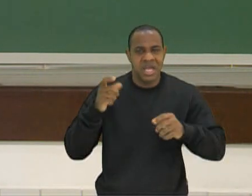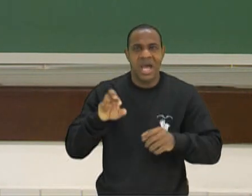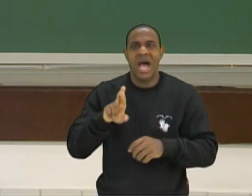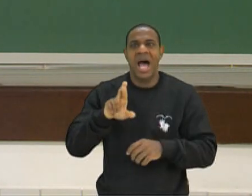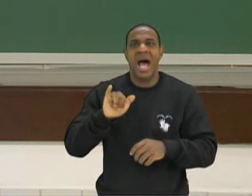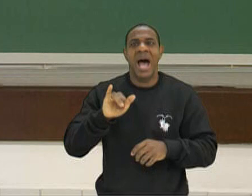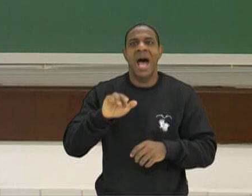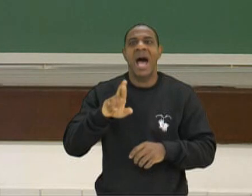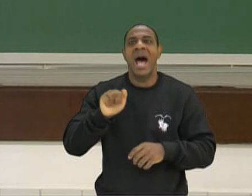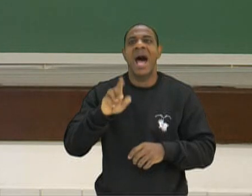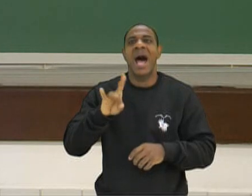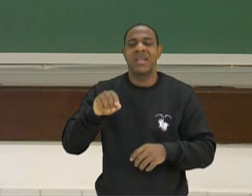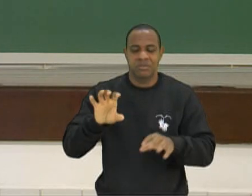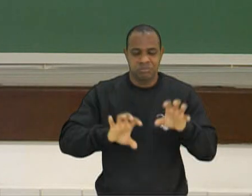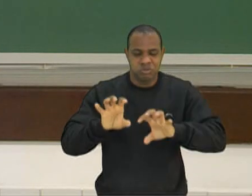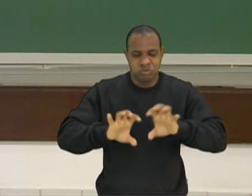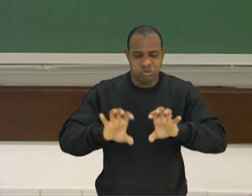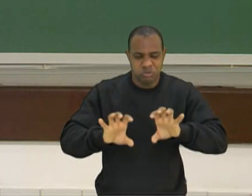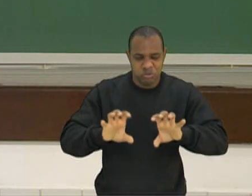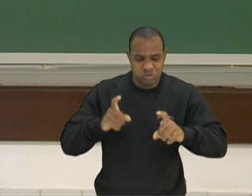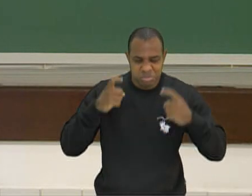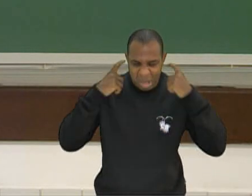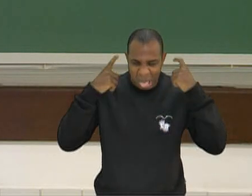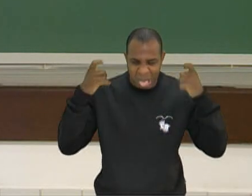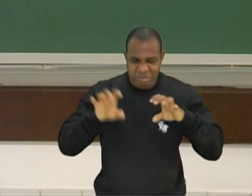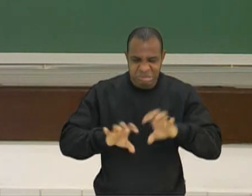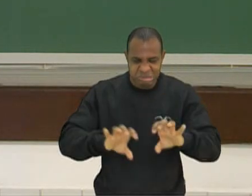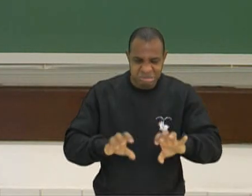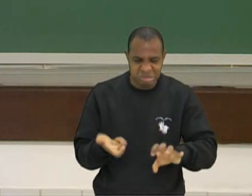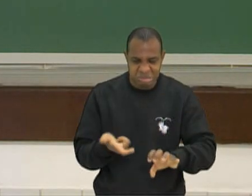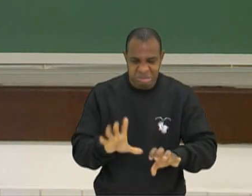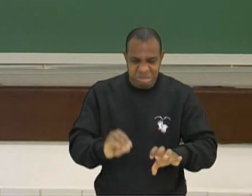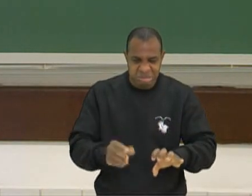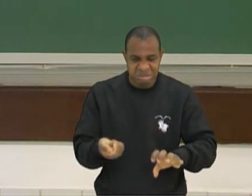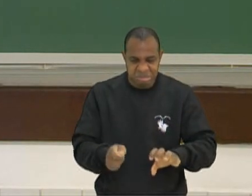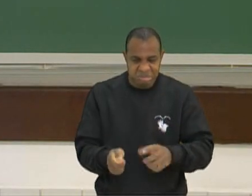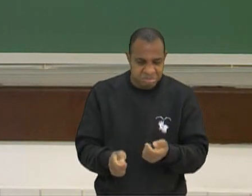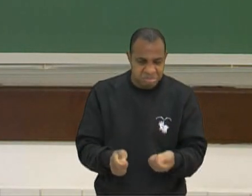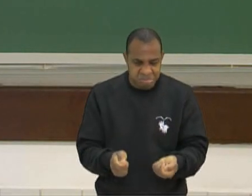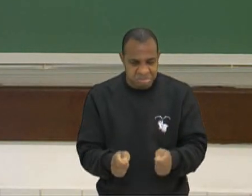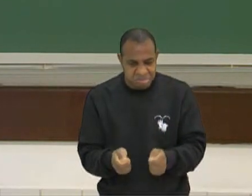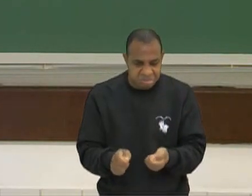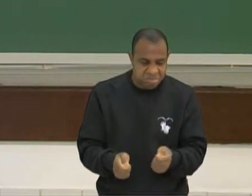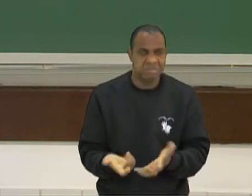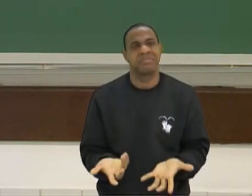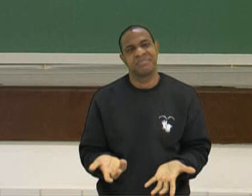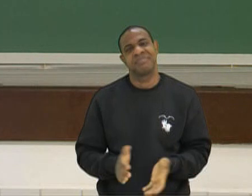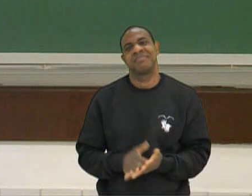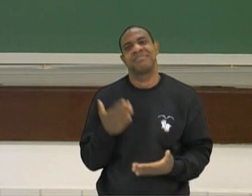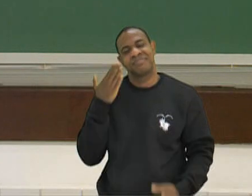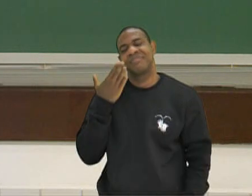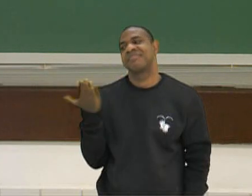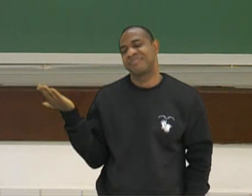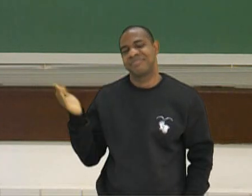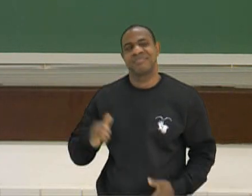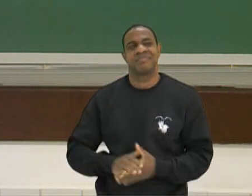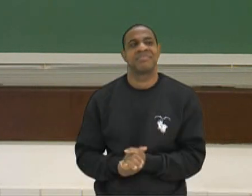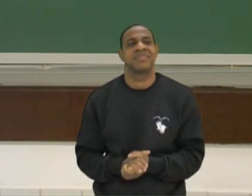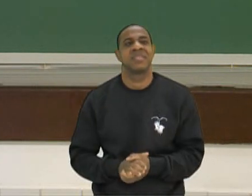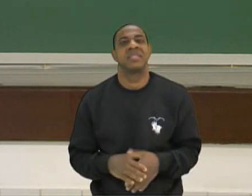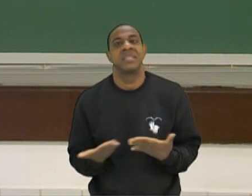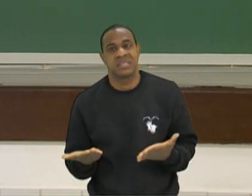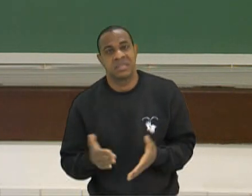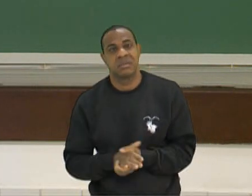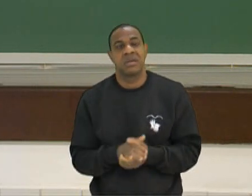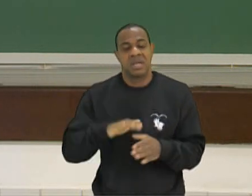contexto que você tem ali é o sinal mais vinculado ao contexto analógico, então na estruturação que você tem, a própria Serra do Mar acaba sendo um